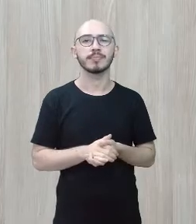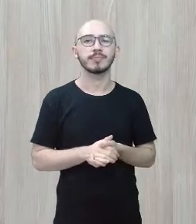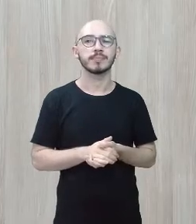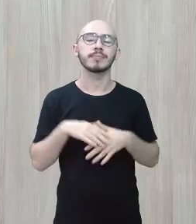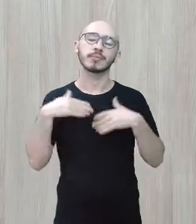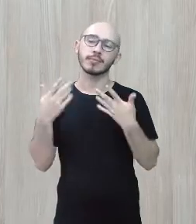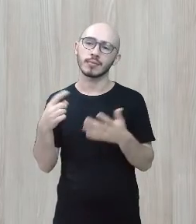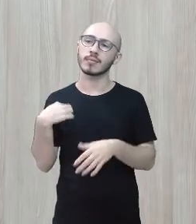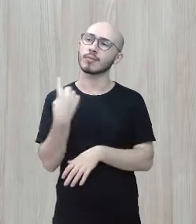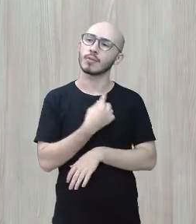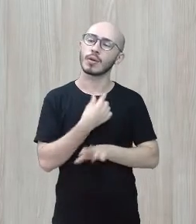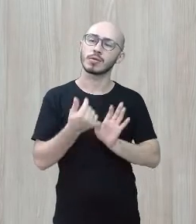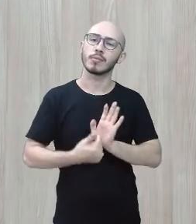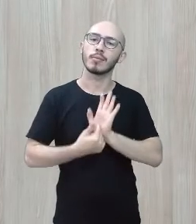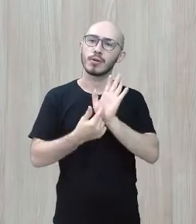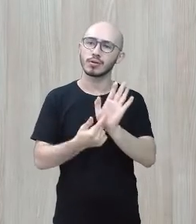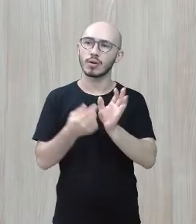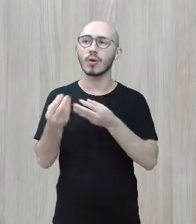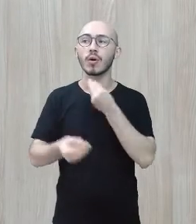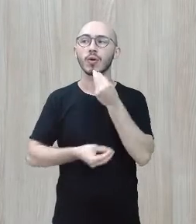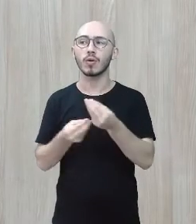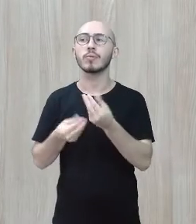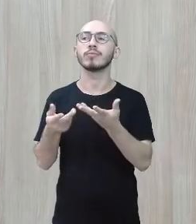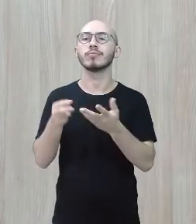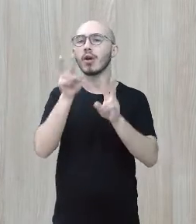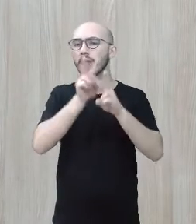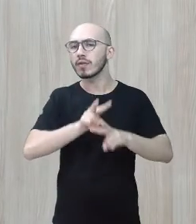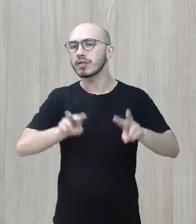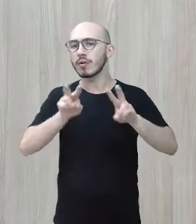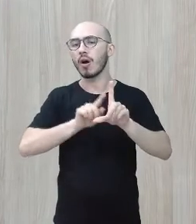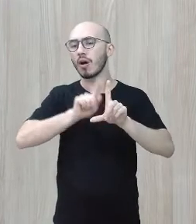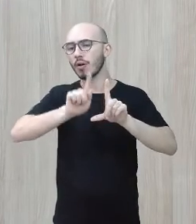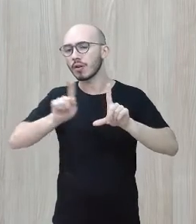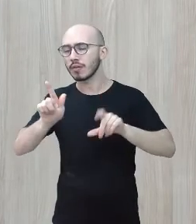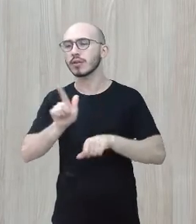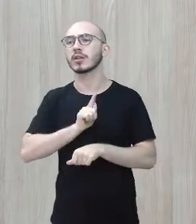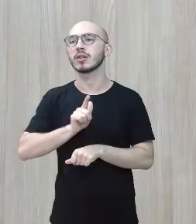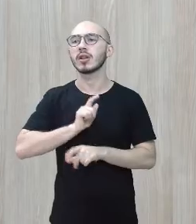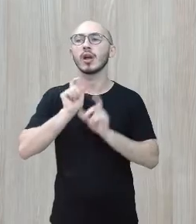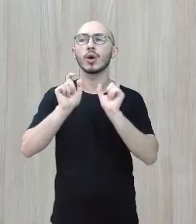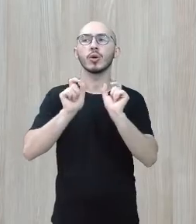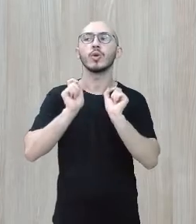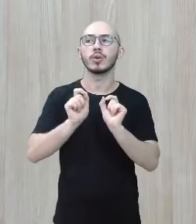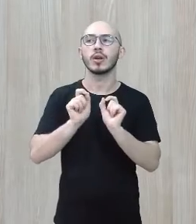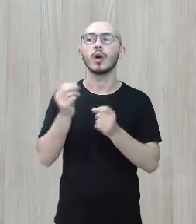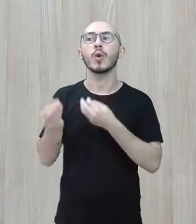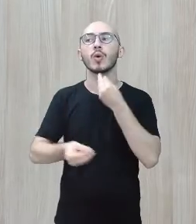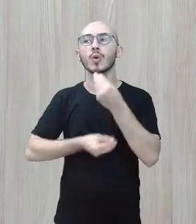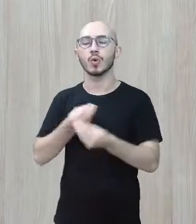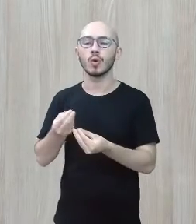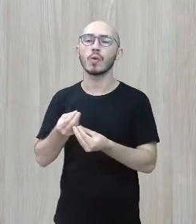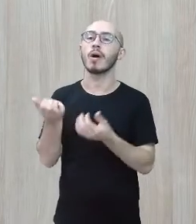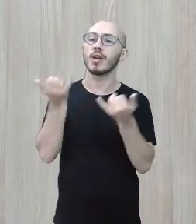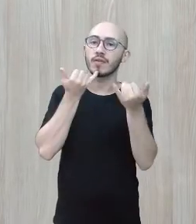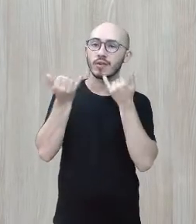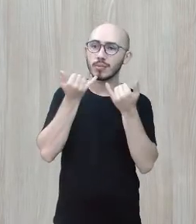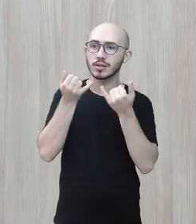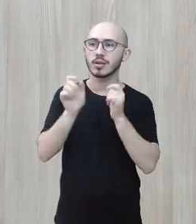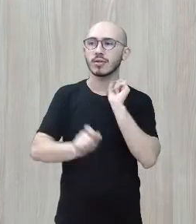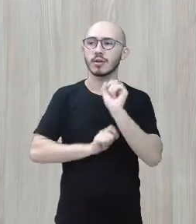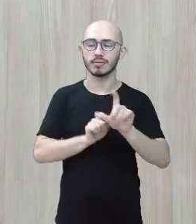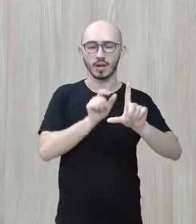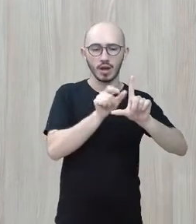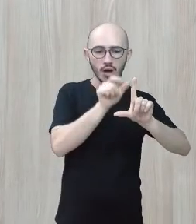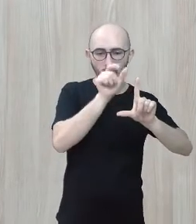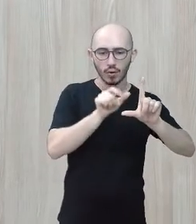gente, como a gente falou, né, dessa parte do elemento gráfico, a gente tem aqui agora, de fato, a transposição das informações, tirando